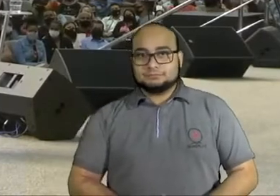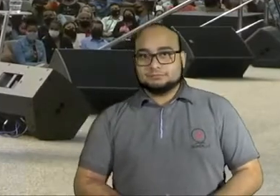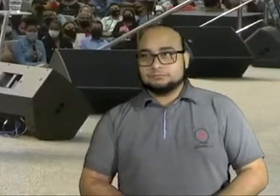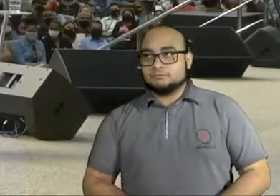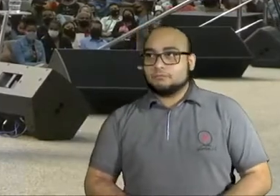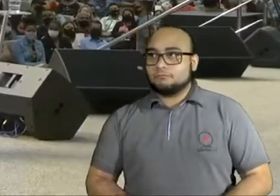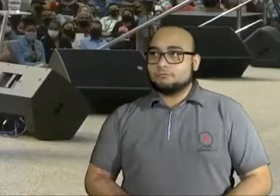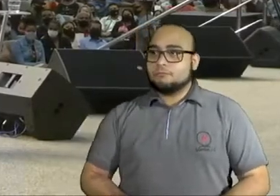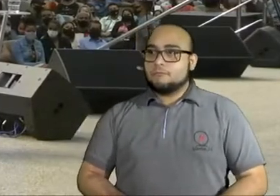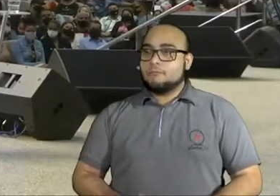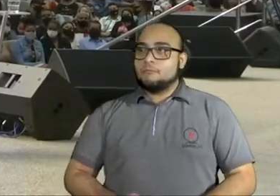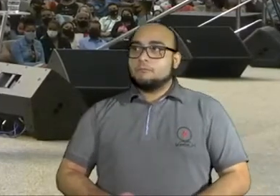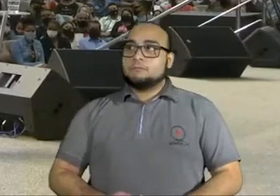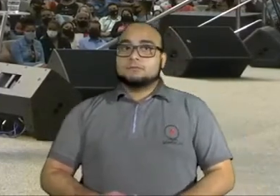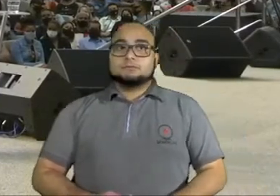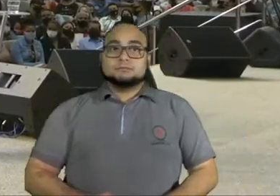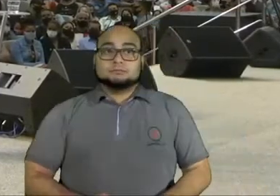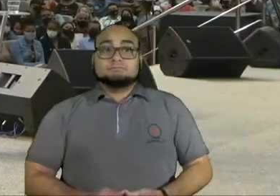e houve luz.